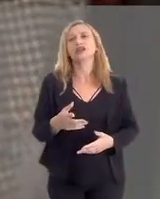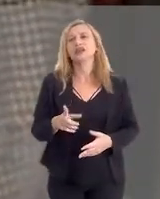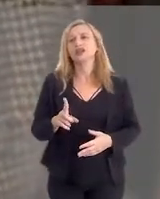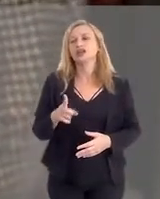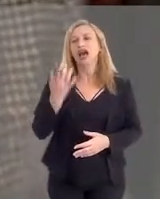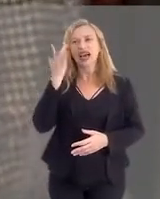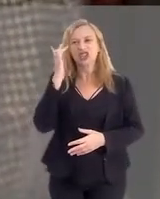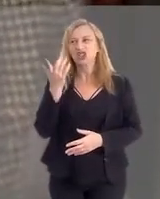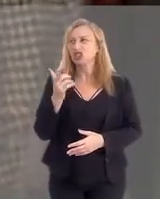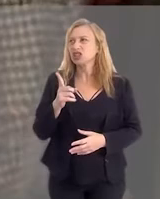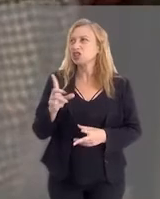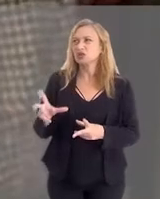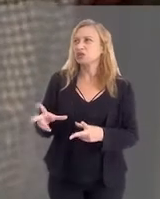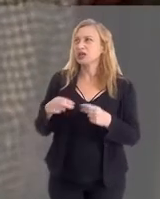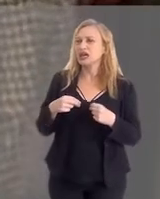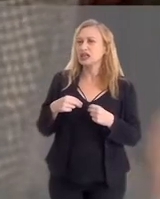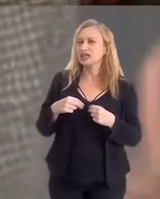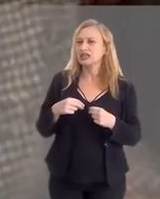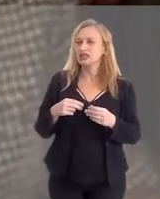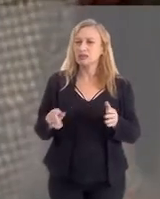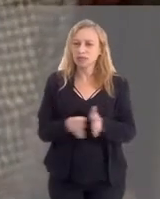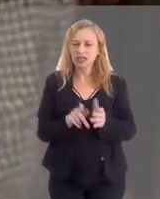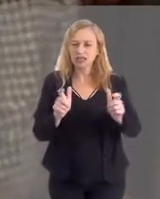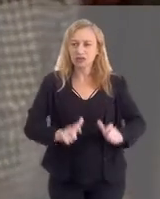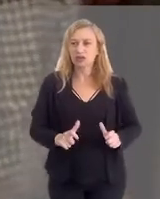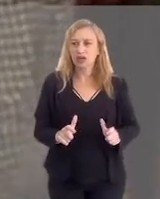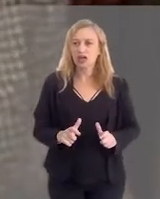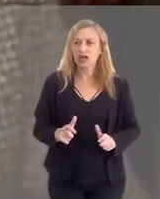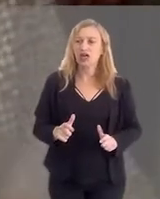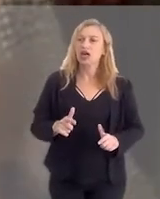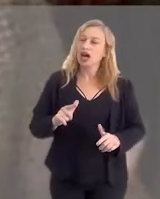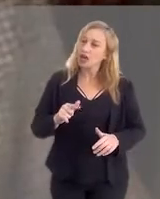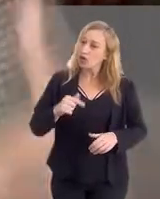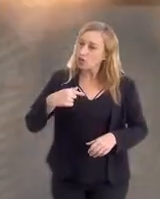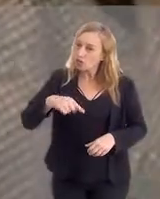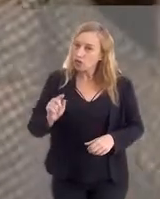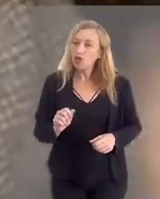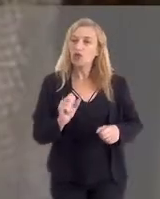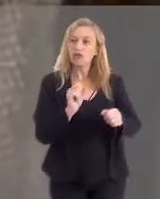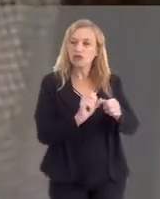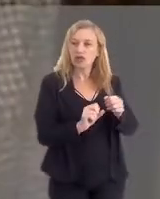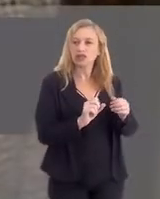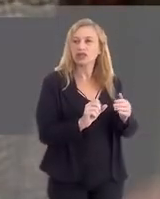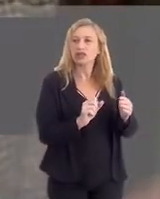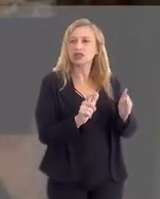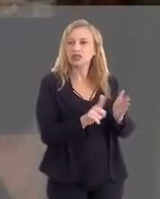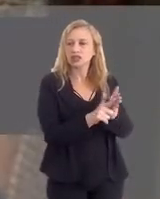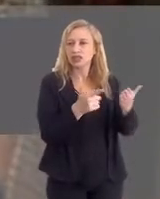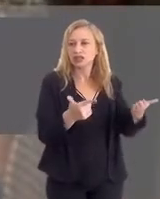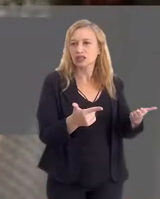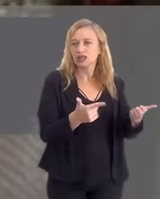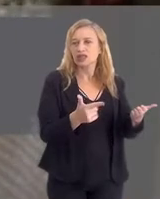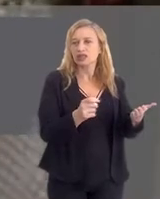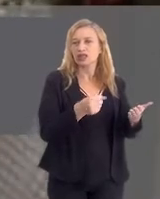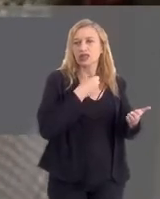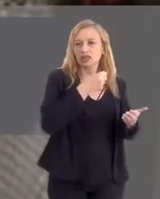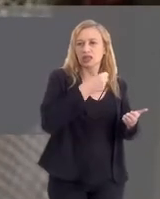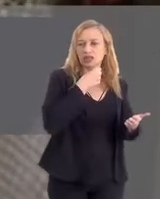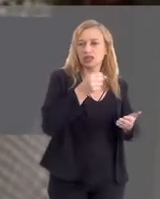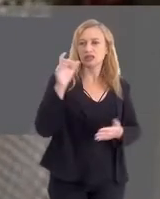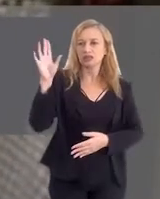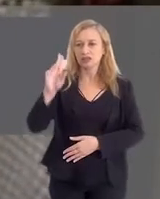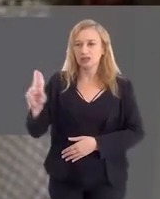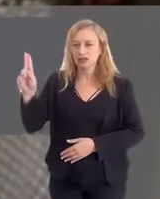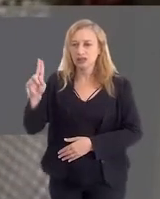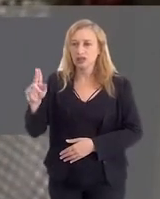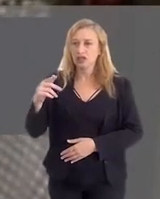violência, né, de subjetiva, e a gente vai achando que não é merecedora de determinados espaços. Então, eu vou, faço a faculdade de jornalismo